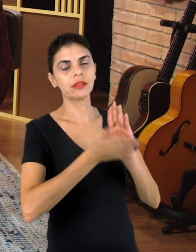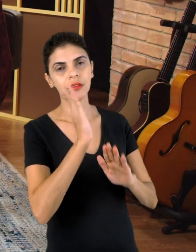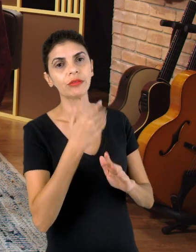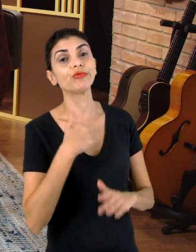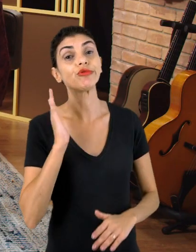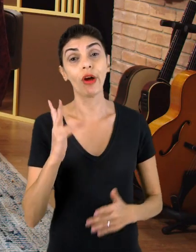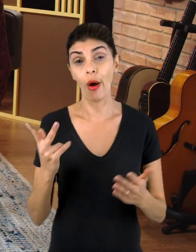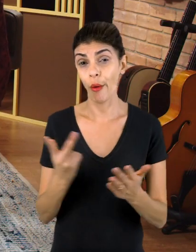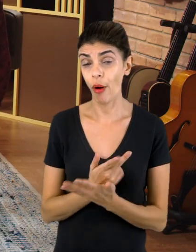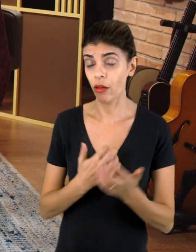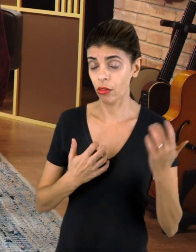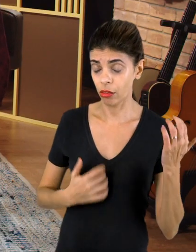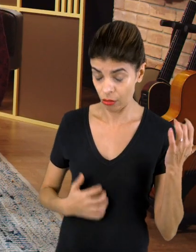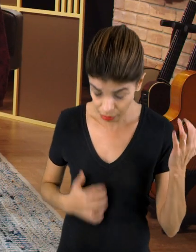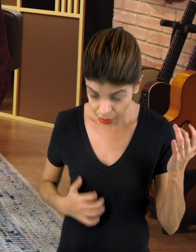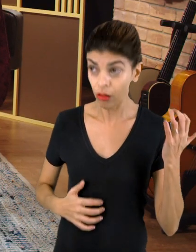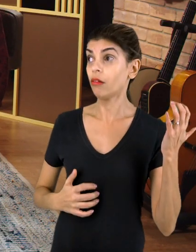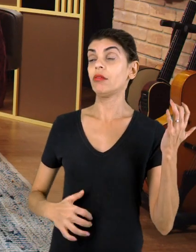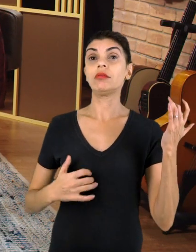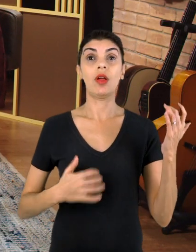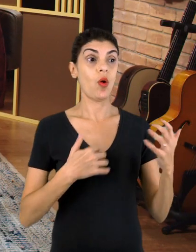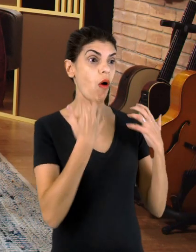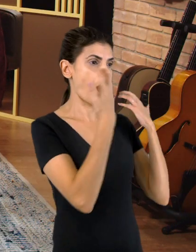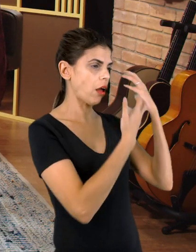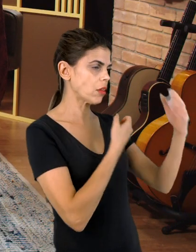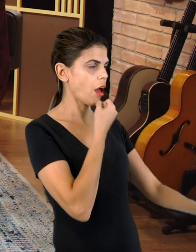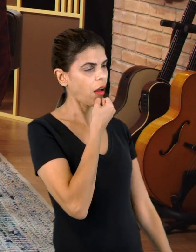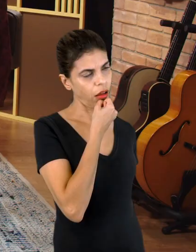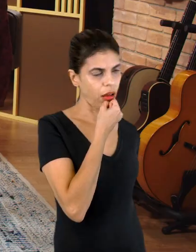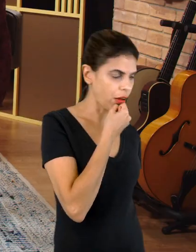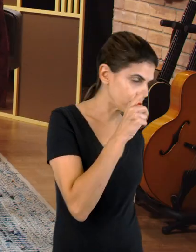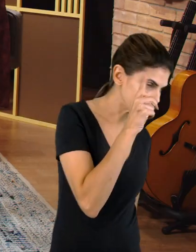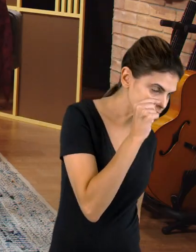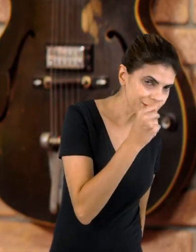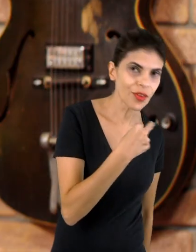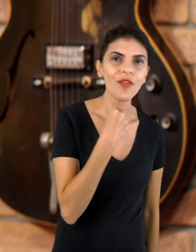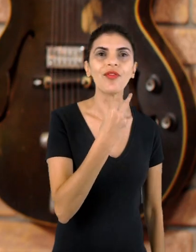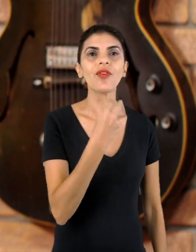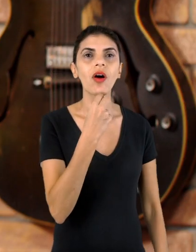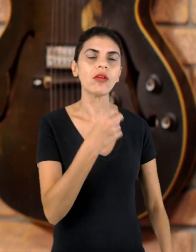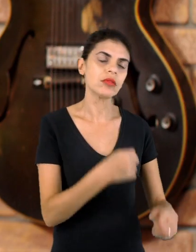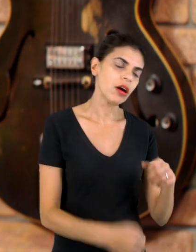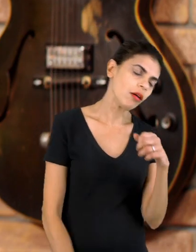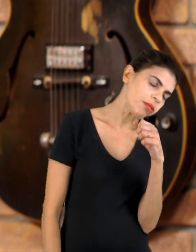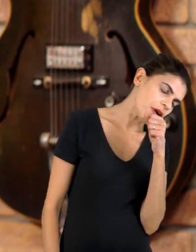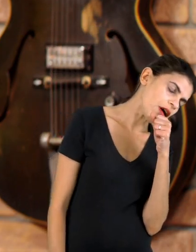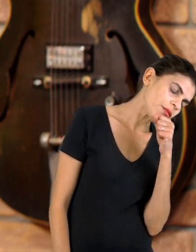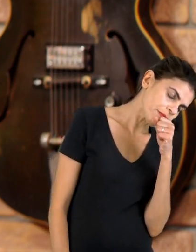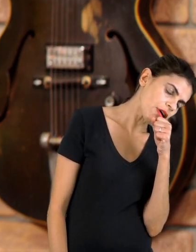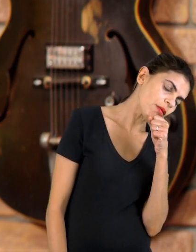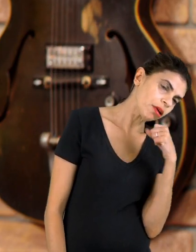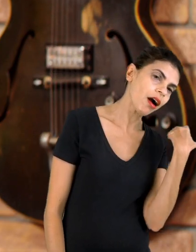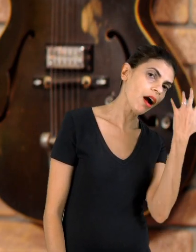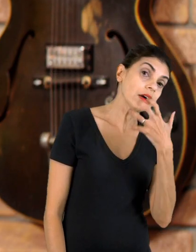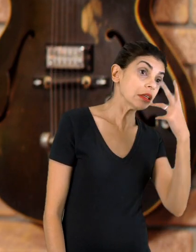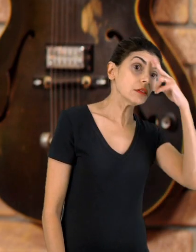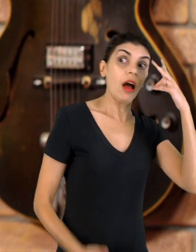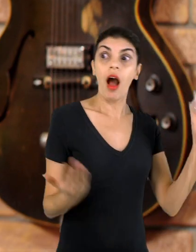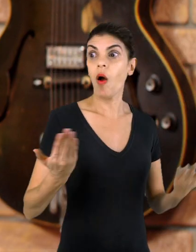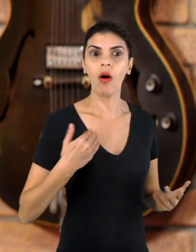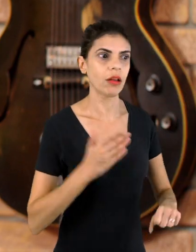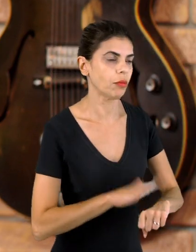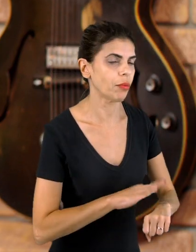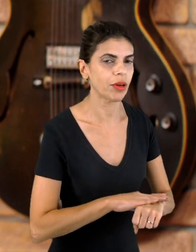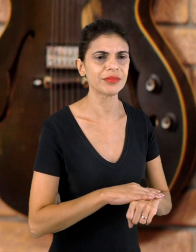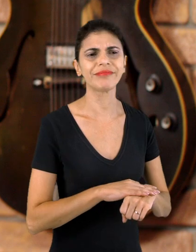dormi tocando. Nossa, já dormi tocando, cantar dormindo. Eu tava back and vocal deitada no canto, assim, dormindo, e lembrar que tem que entrar agora,